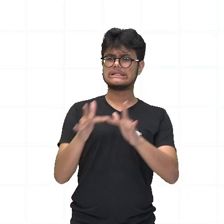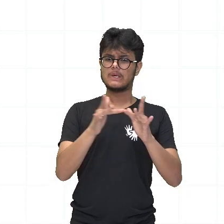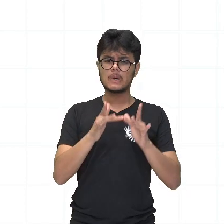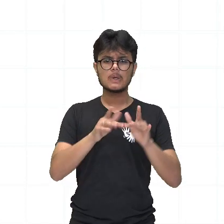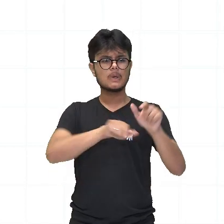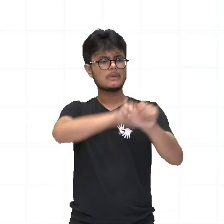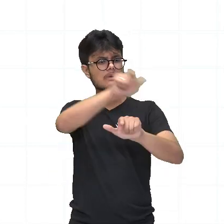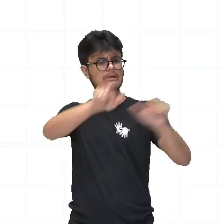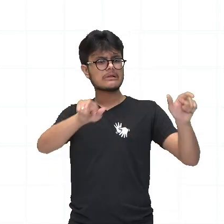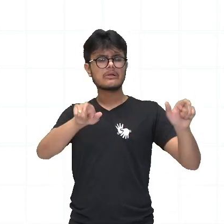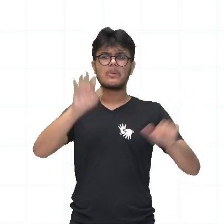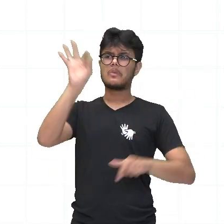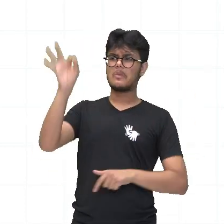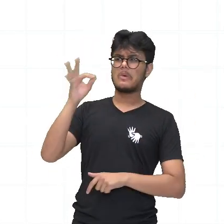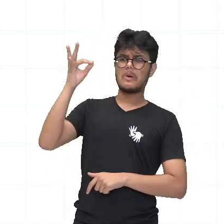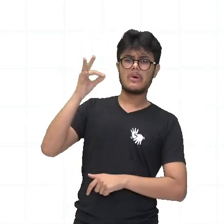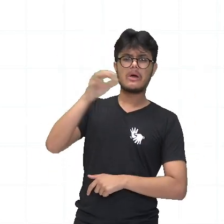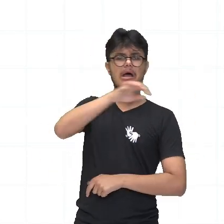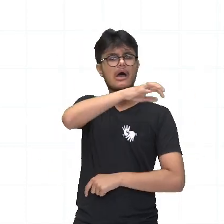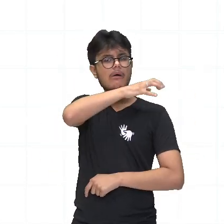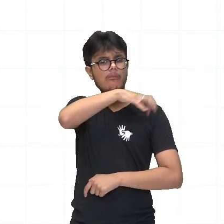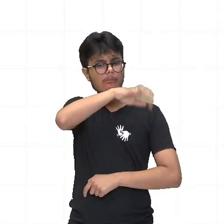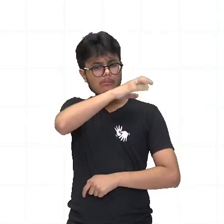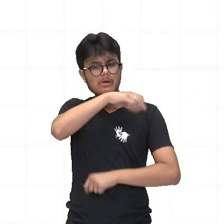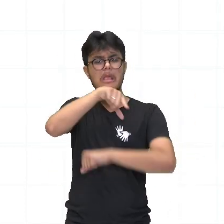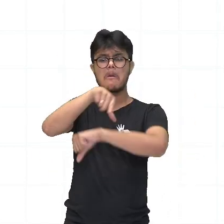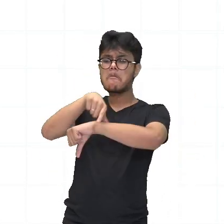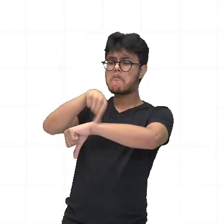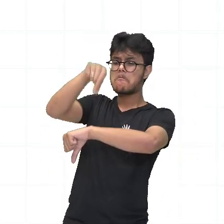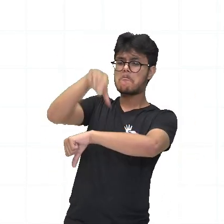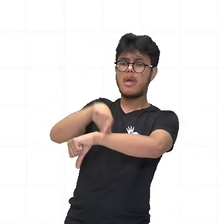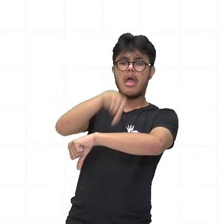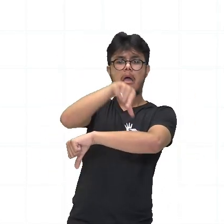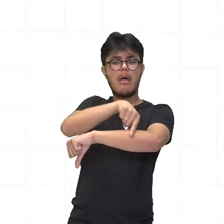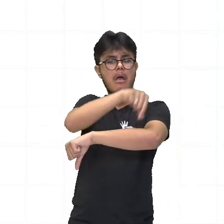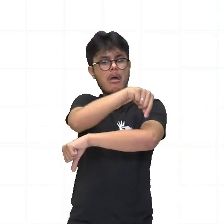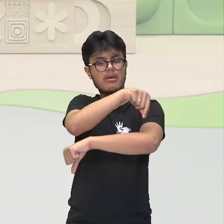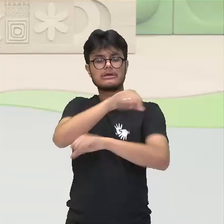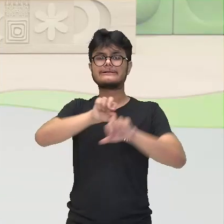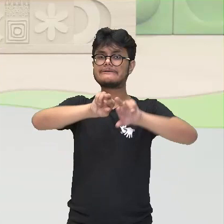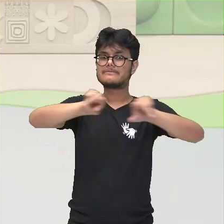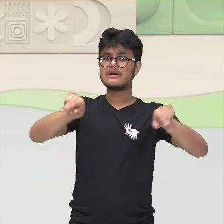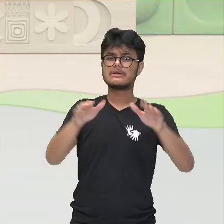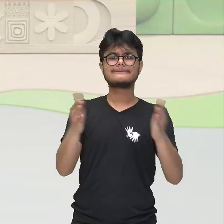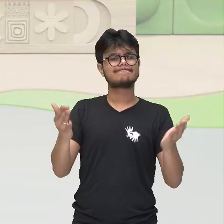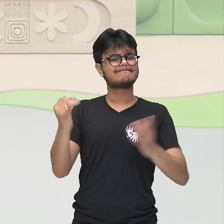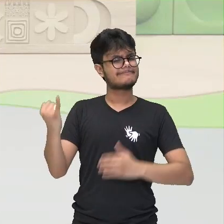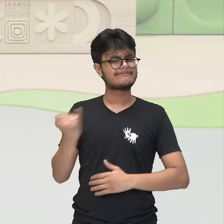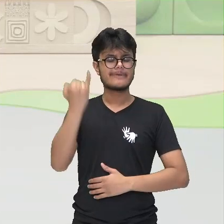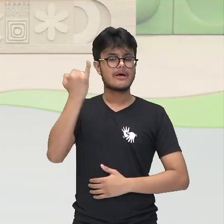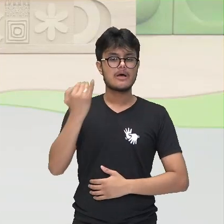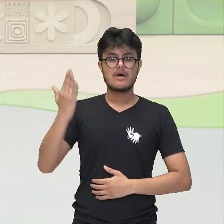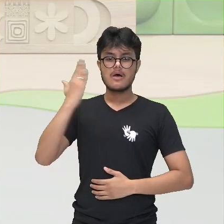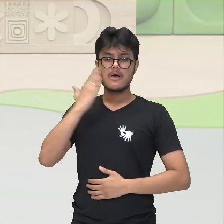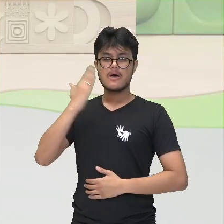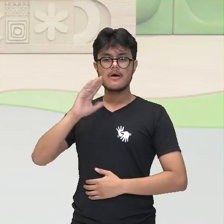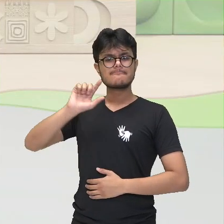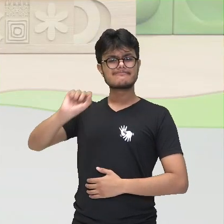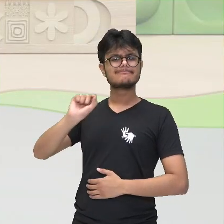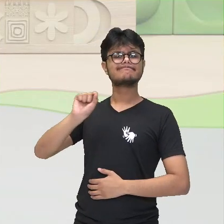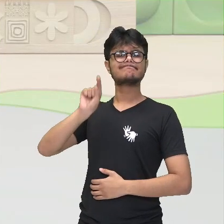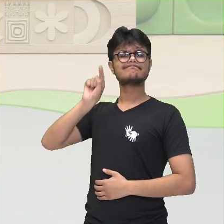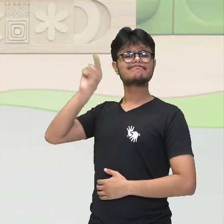através de um vetor, como é o caso aí da doença de Chagas, a leishmaniose. Então, é importante a gente saber a